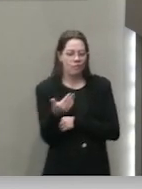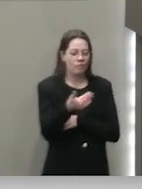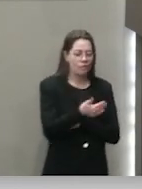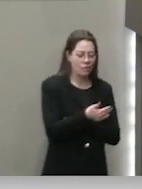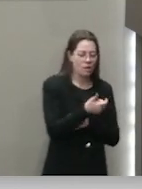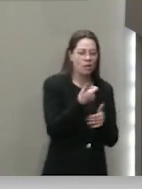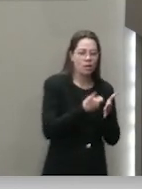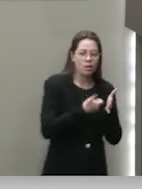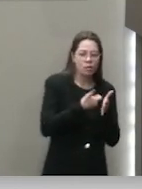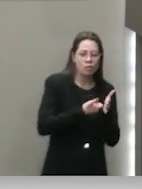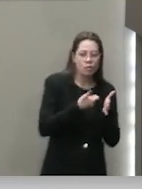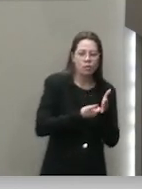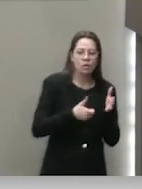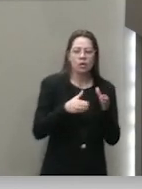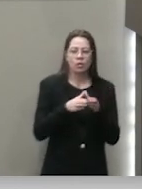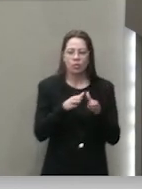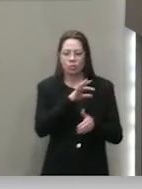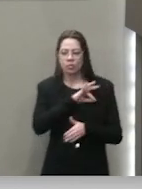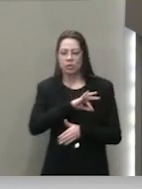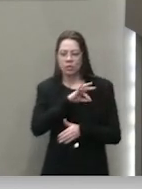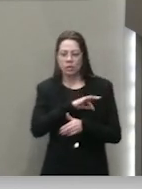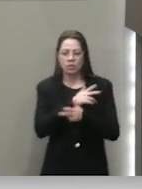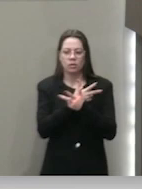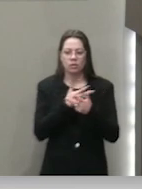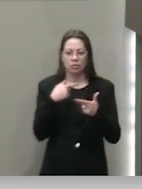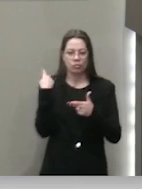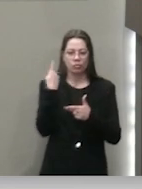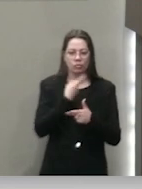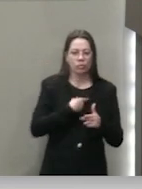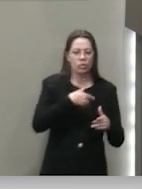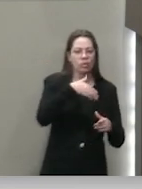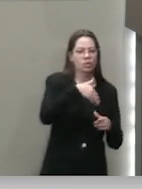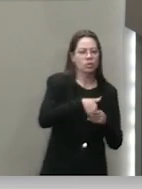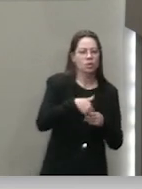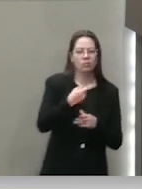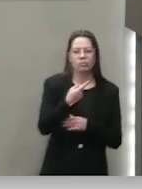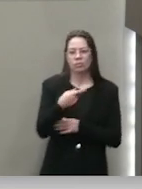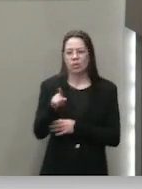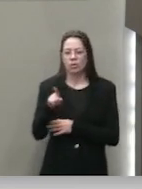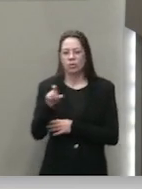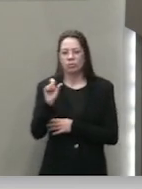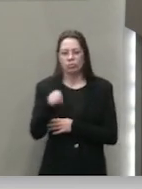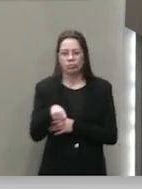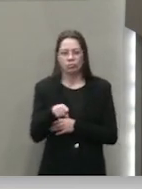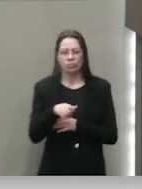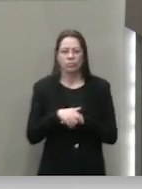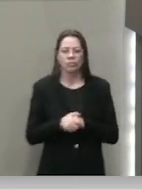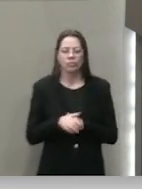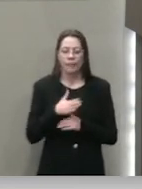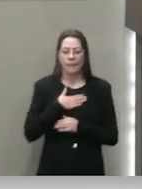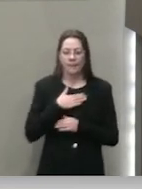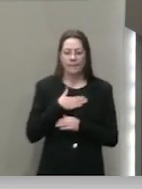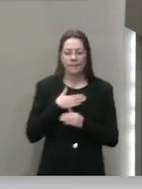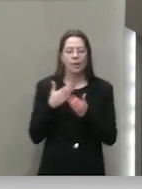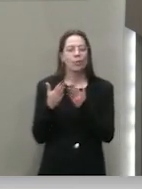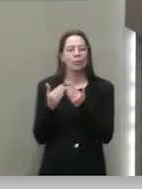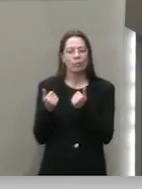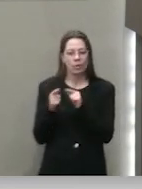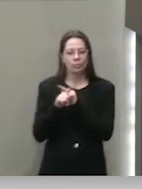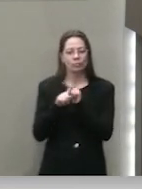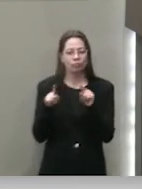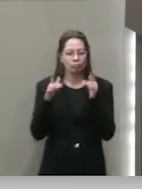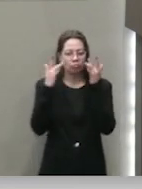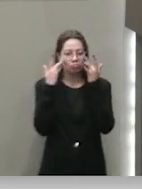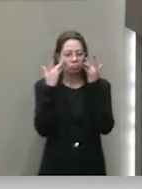revoltados, e a gente simplesmente votar sim ou não. Meu apelo, não sei